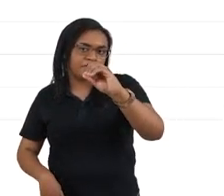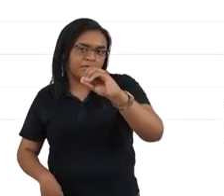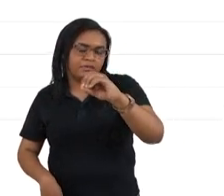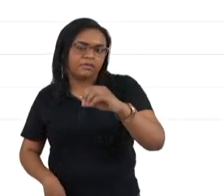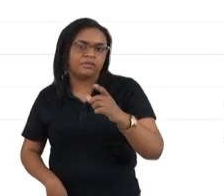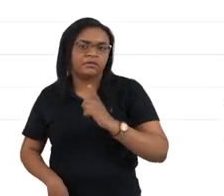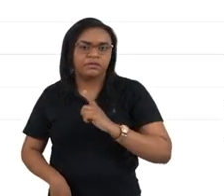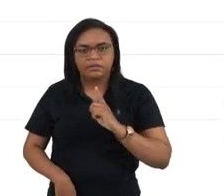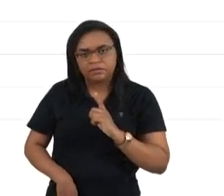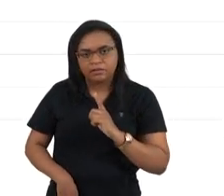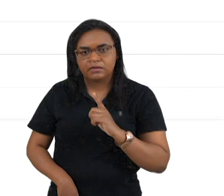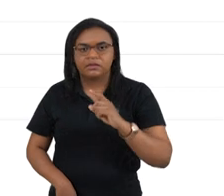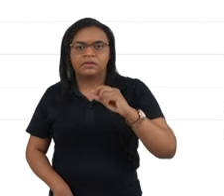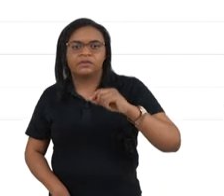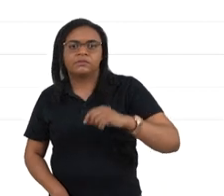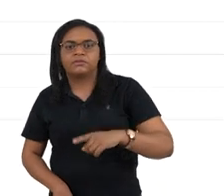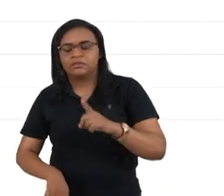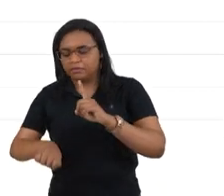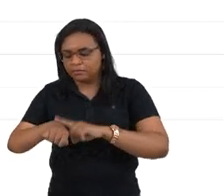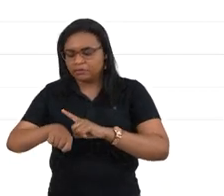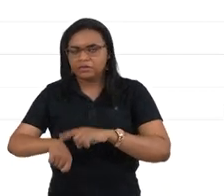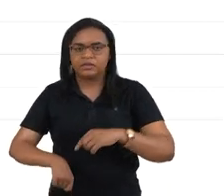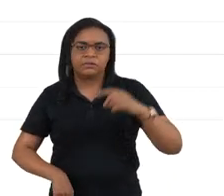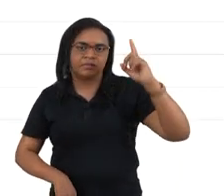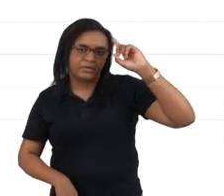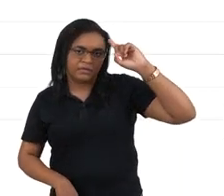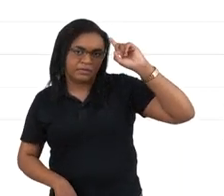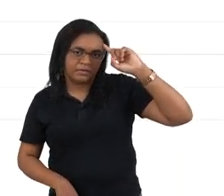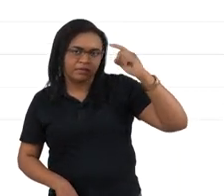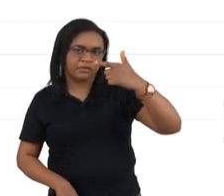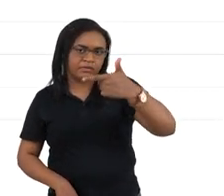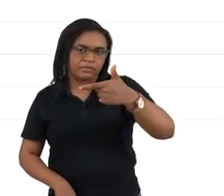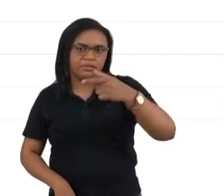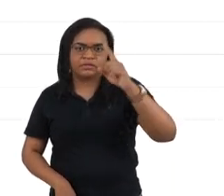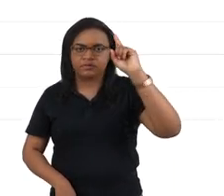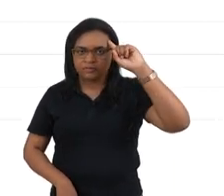nós temos o tempo em dias, em 2 dias. E o tempo em horas.